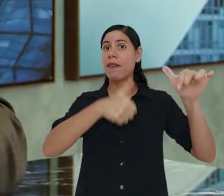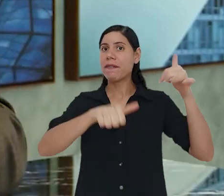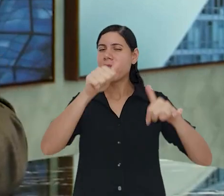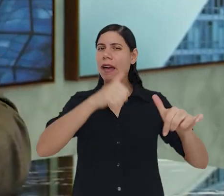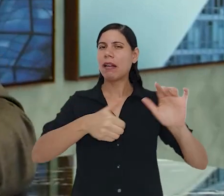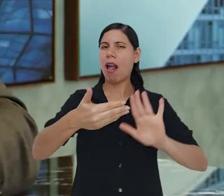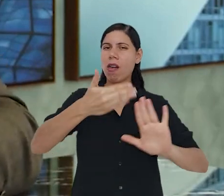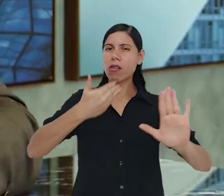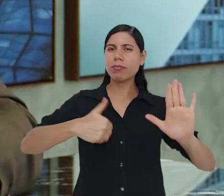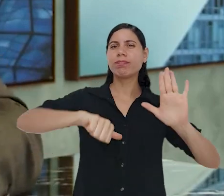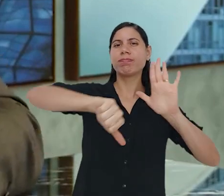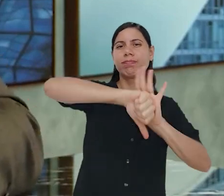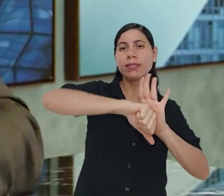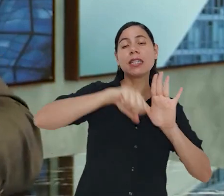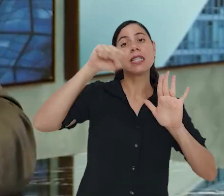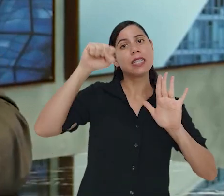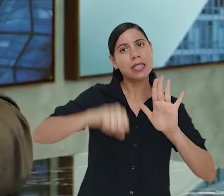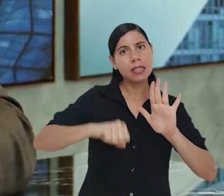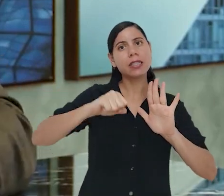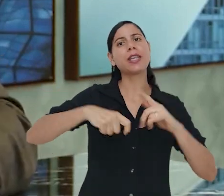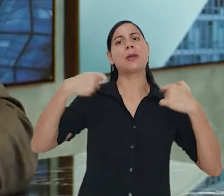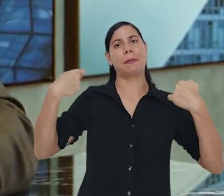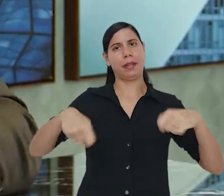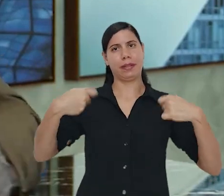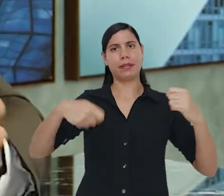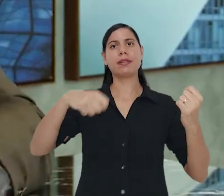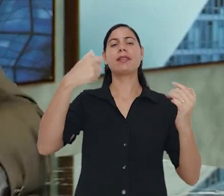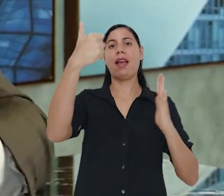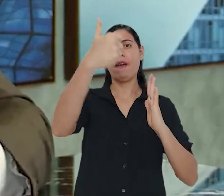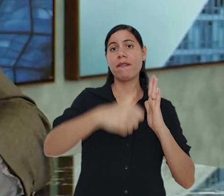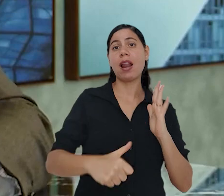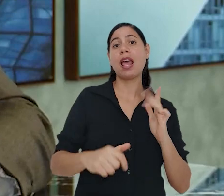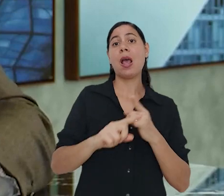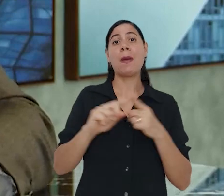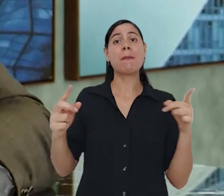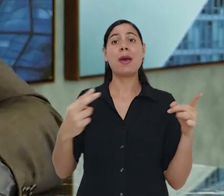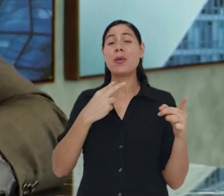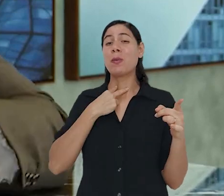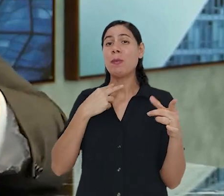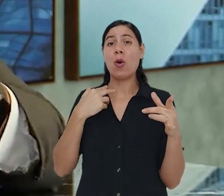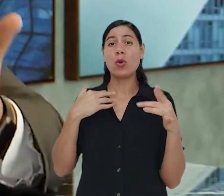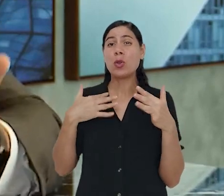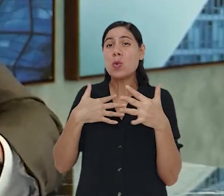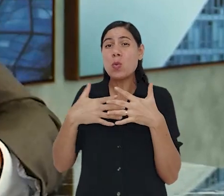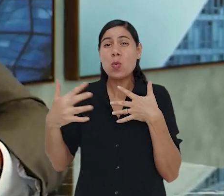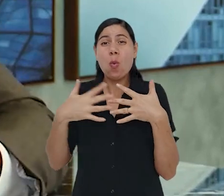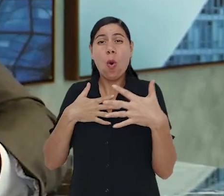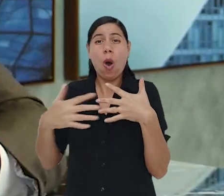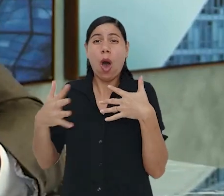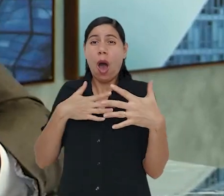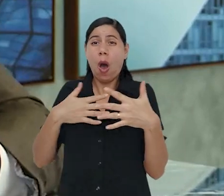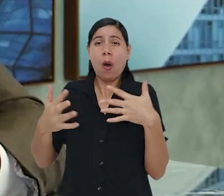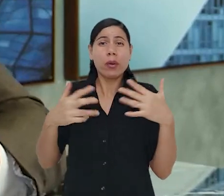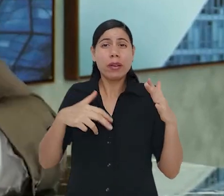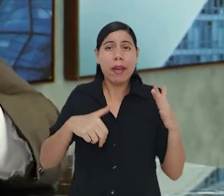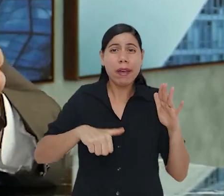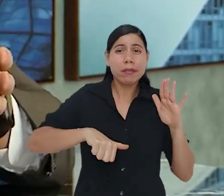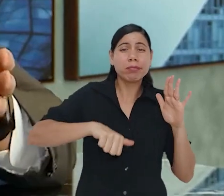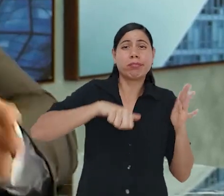maus antecedentes é sim algo que acontecerá, mas nós não podemos condicionar que qualquer